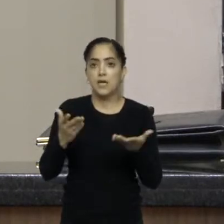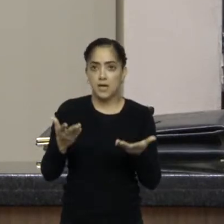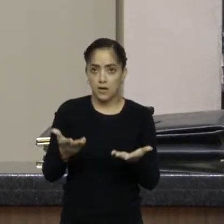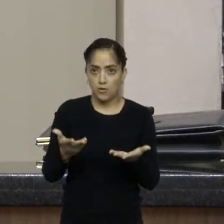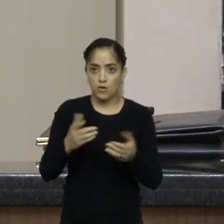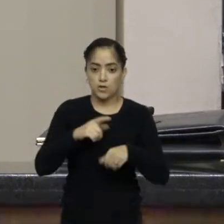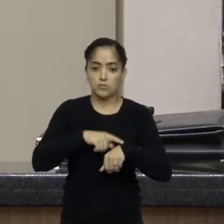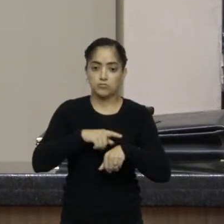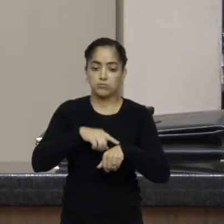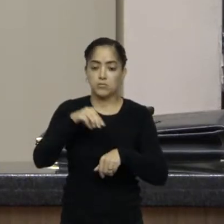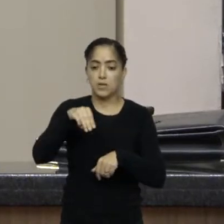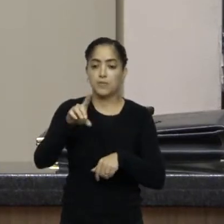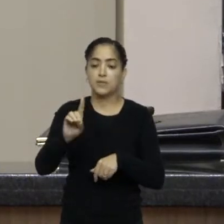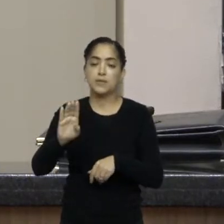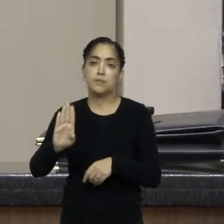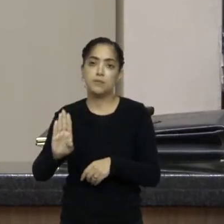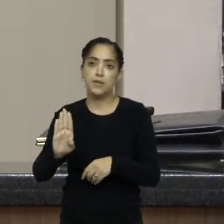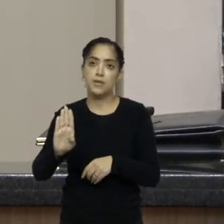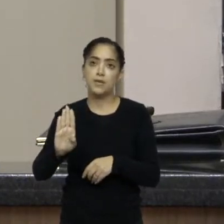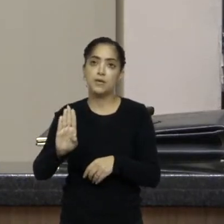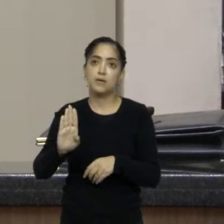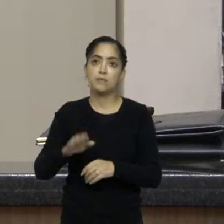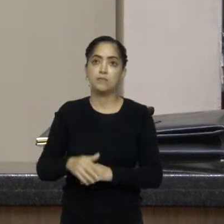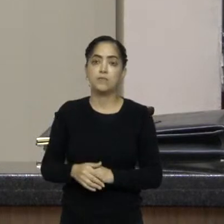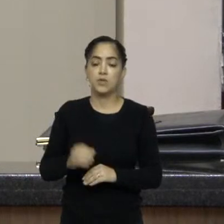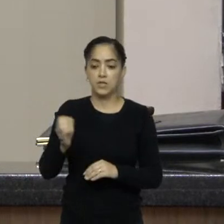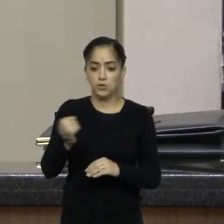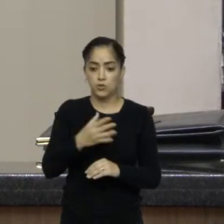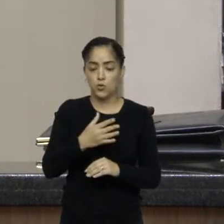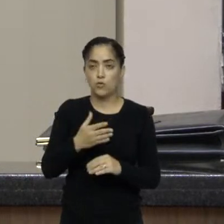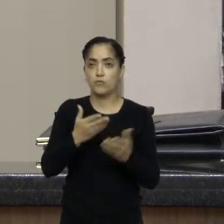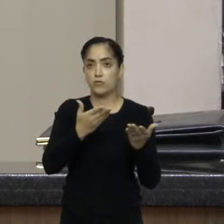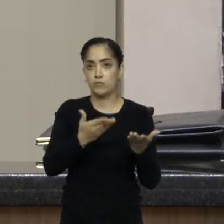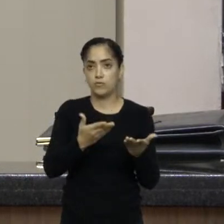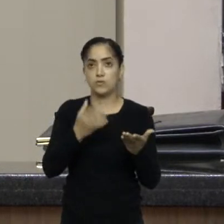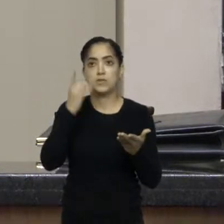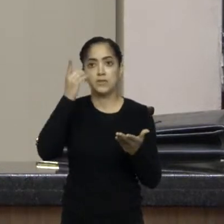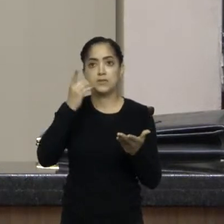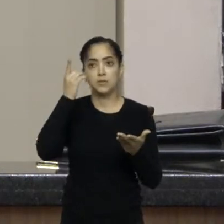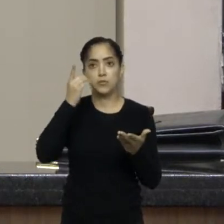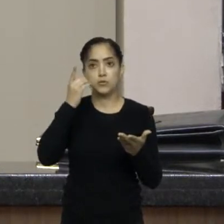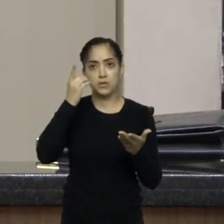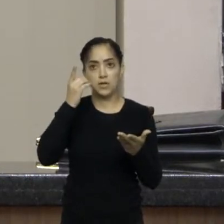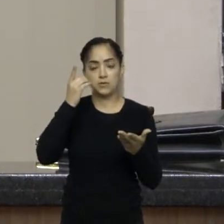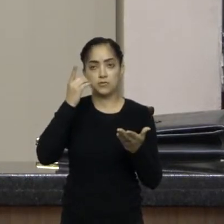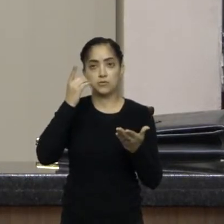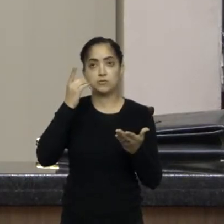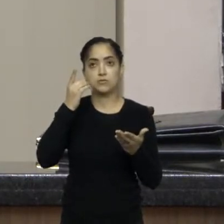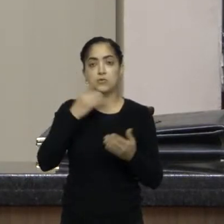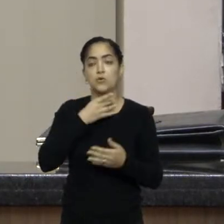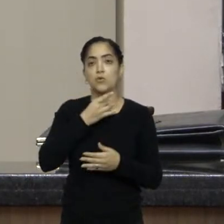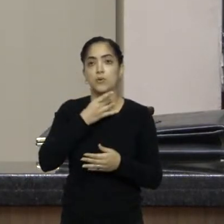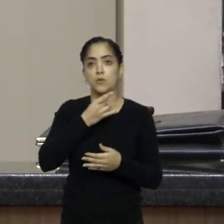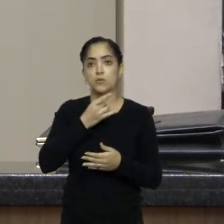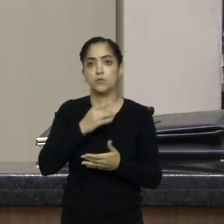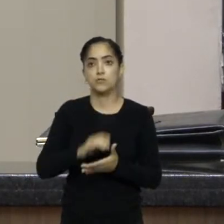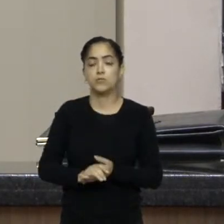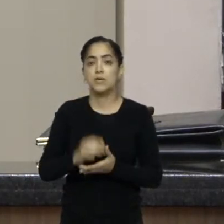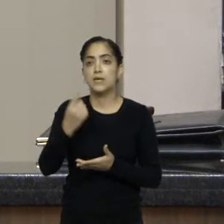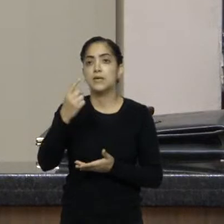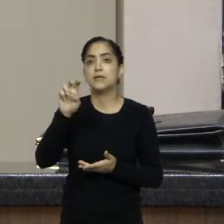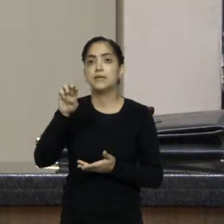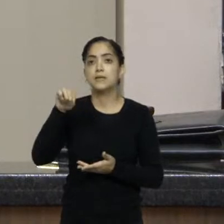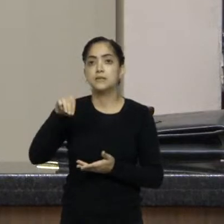o MDB, bloco MDB novo, com a palavra o deputado Valdir Cobalcini, pelo tempo de 15